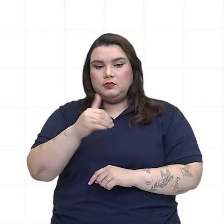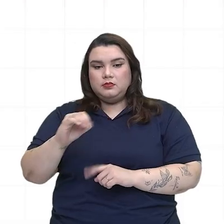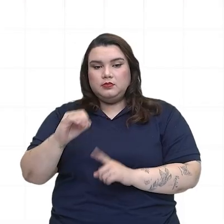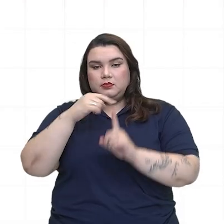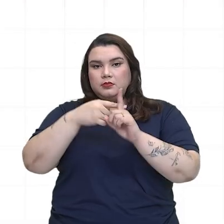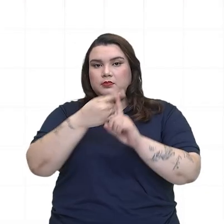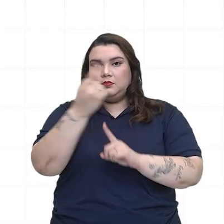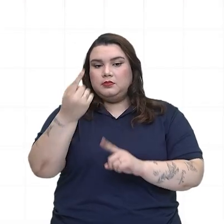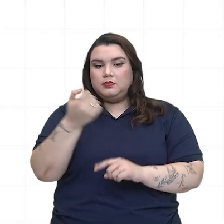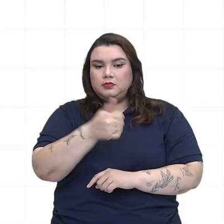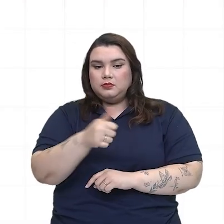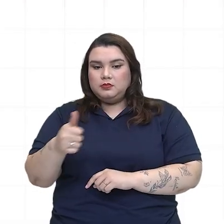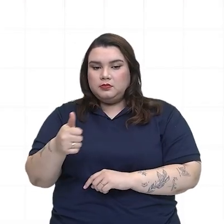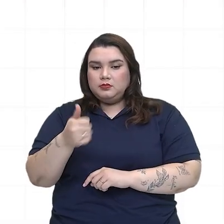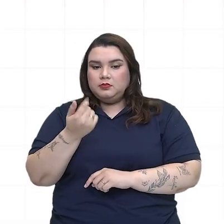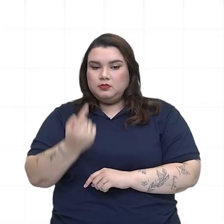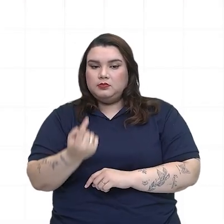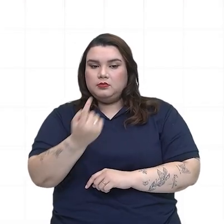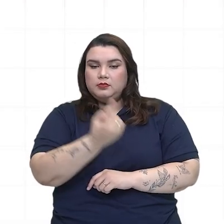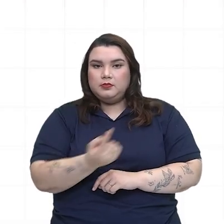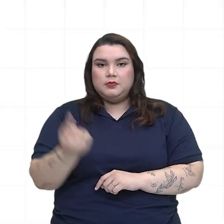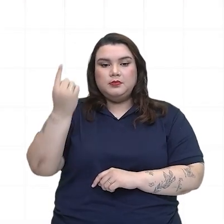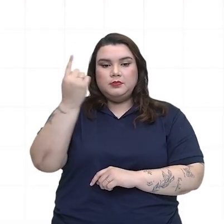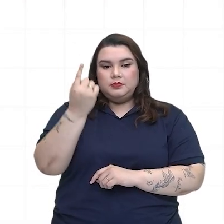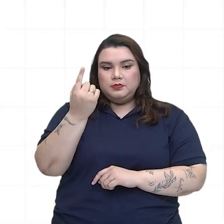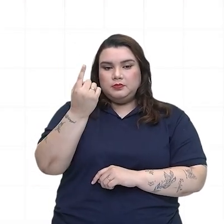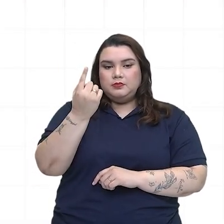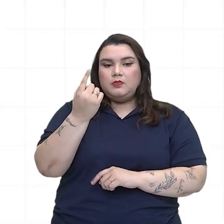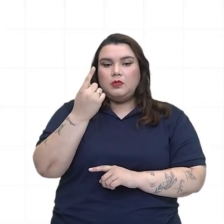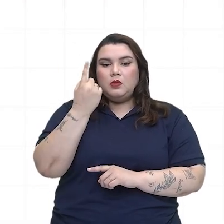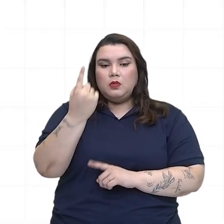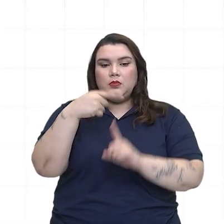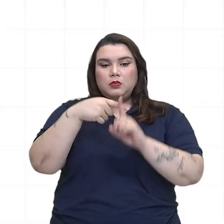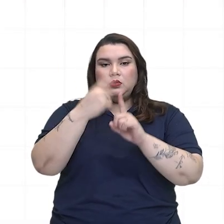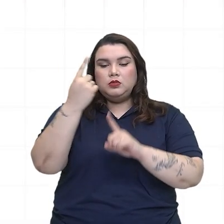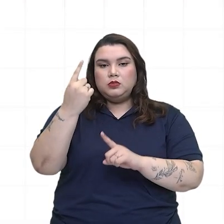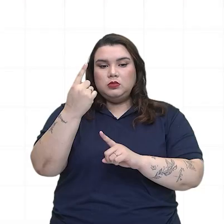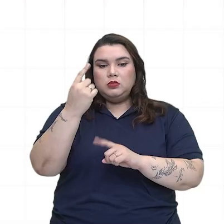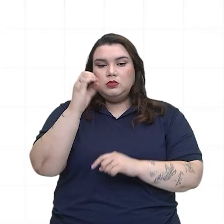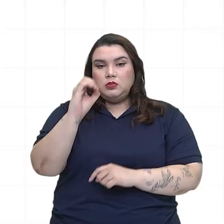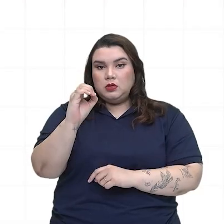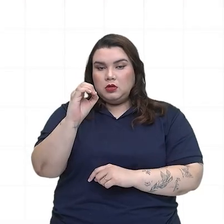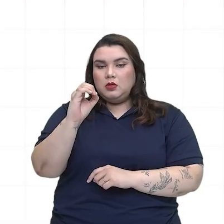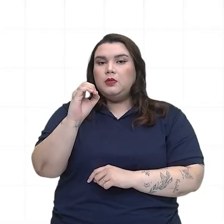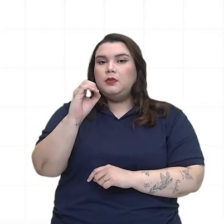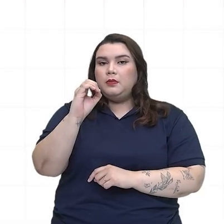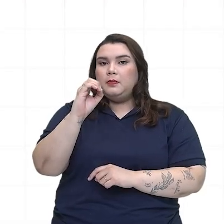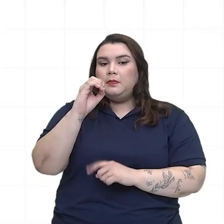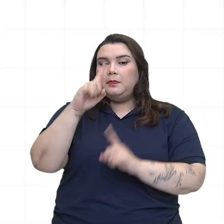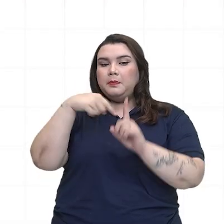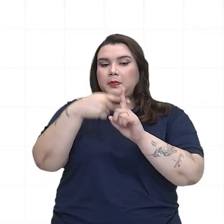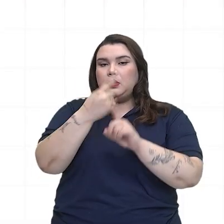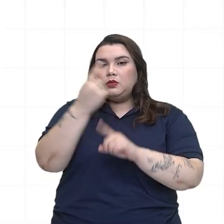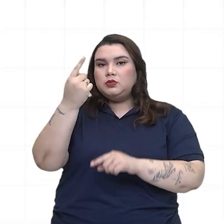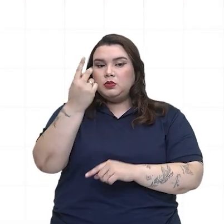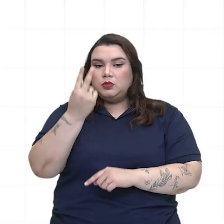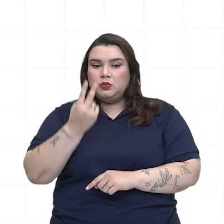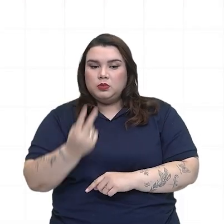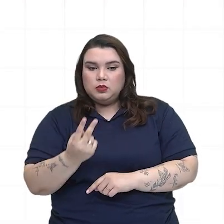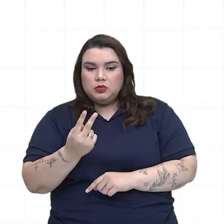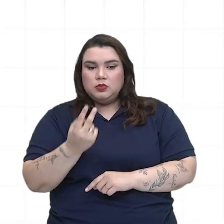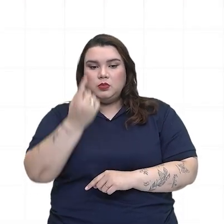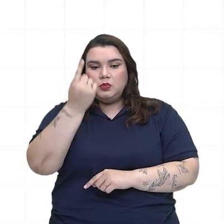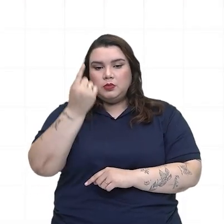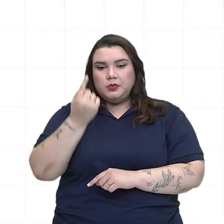10, com 1, 11, vai 1. 1 mais 0, 1, com mais 1, 2. E o 1